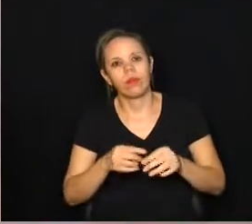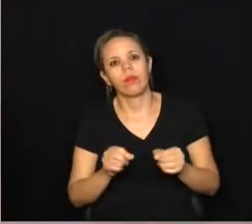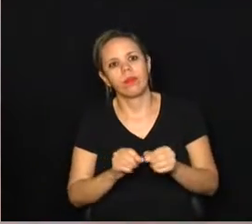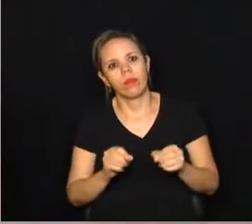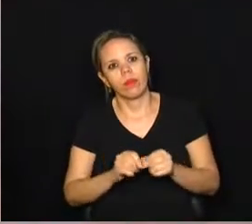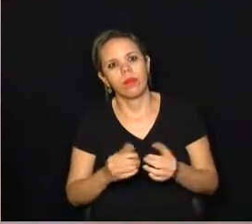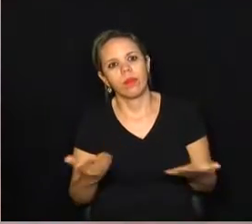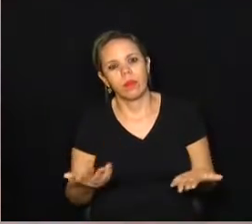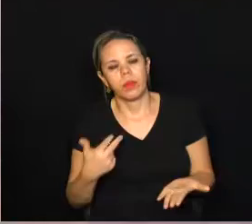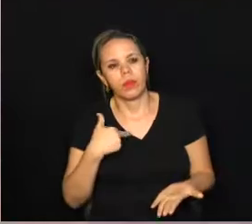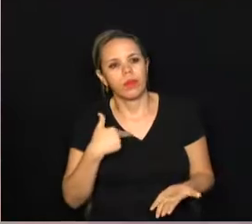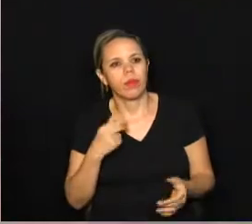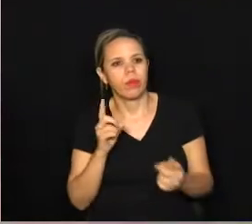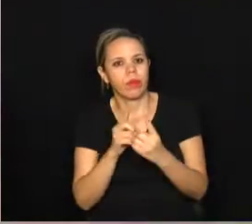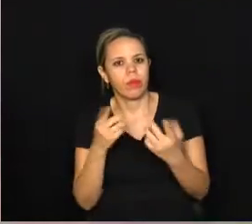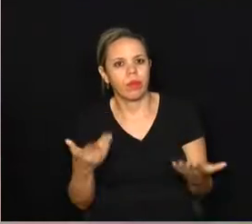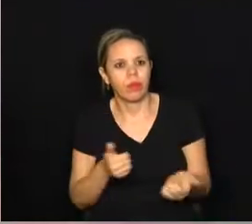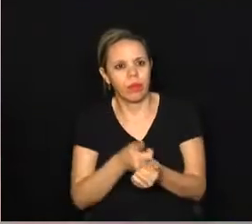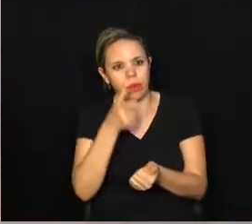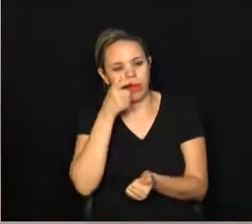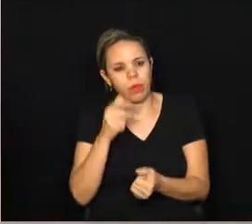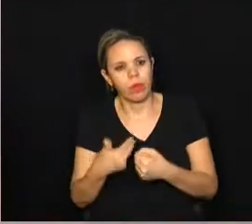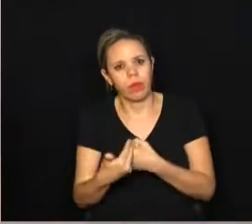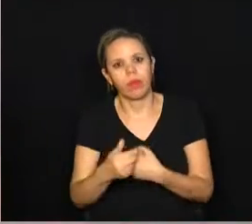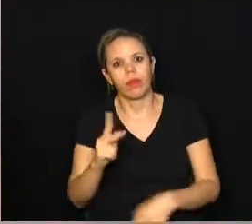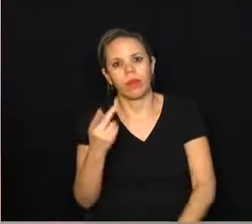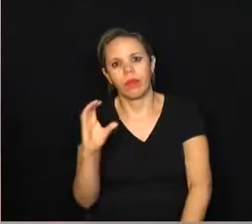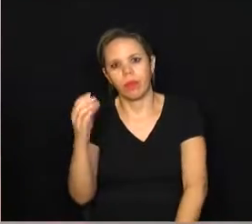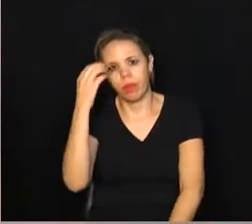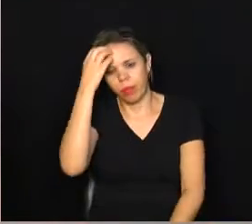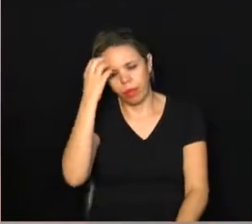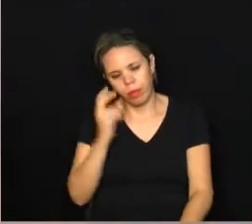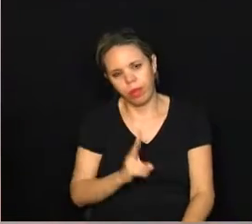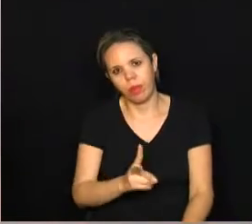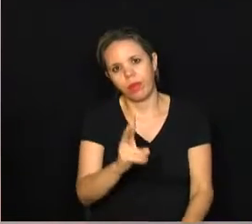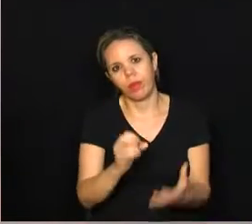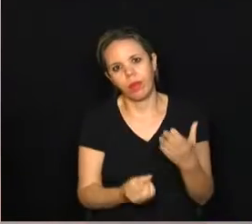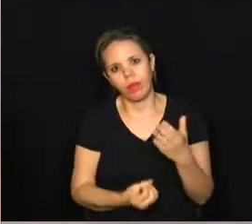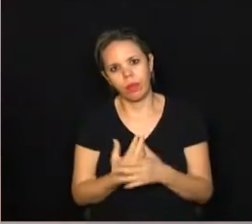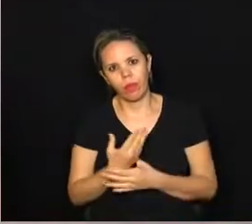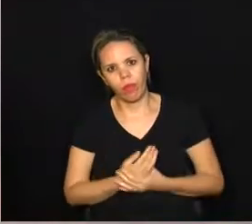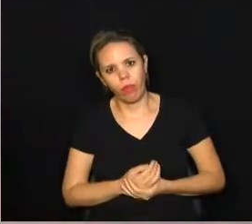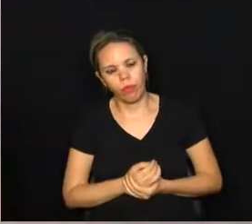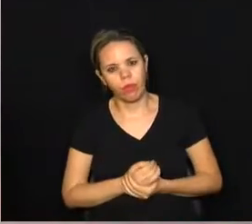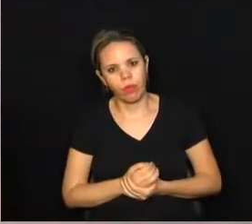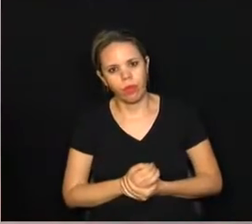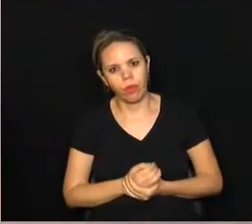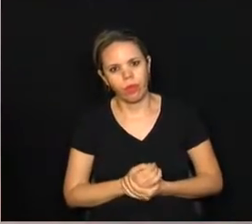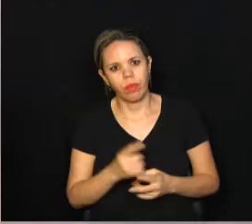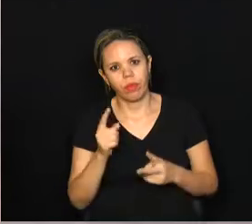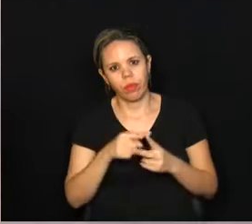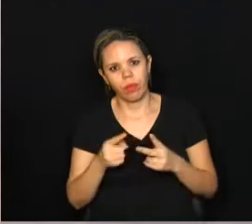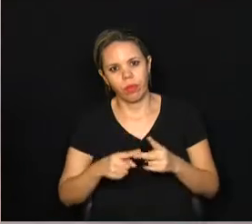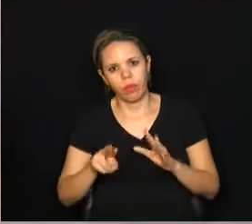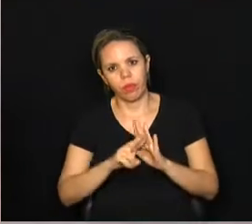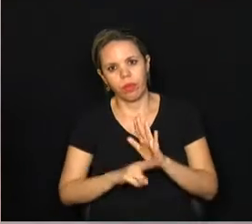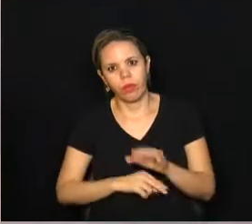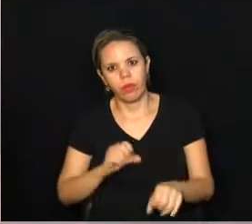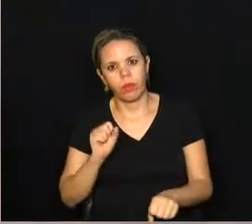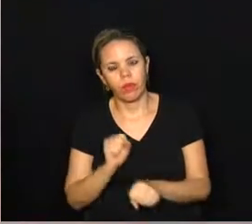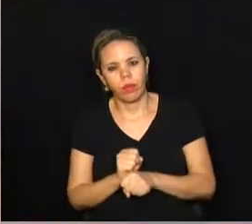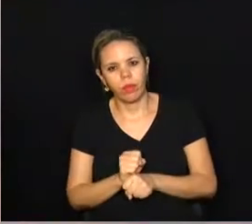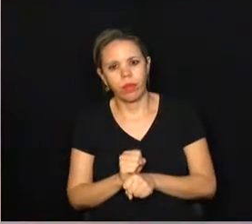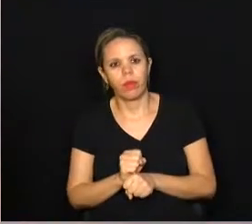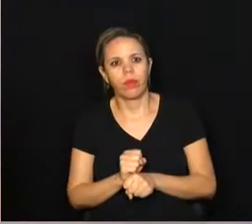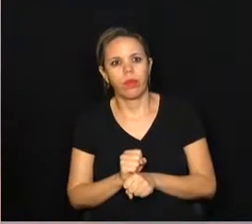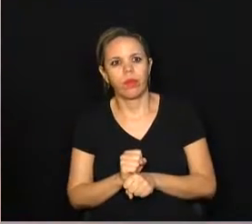que a gente veio acompanhar aqui hoje no HC ainda continuam acontecendo. Essas duas medidas, a suspensão do